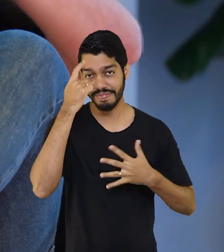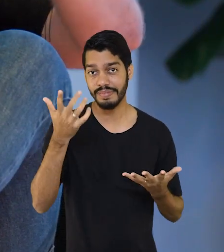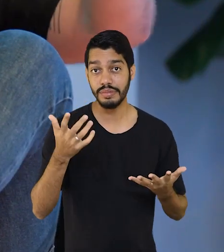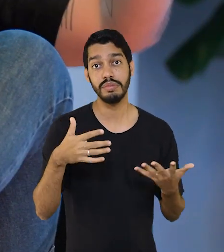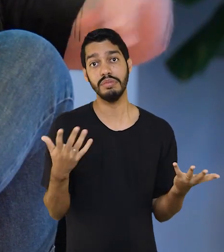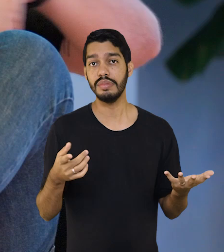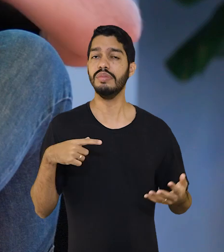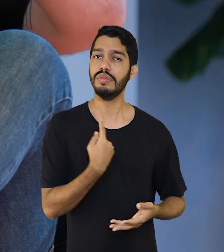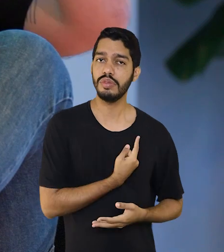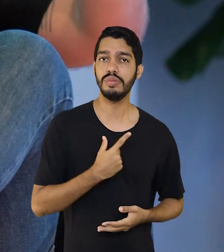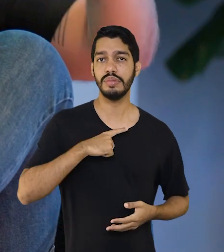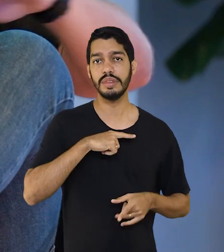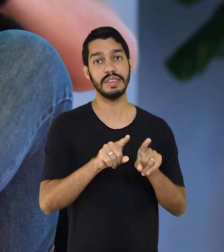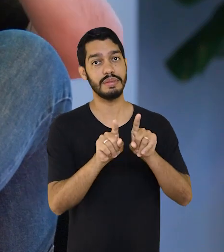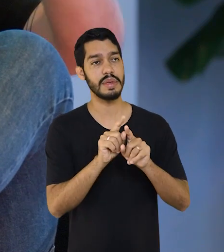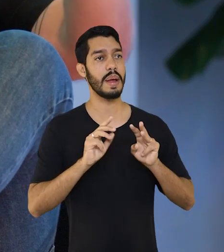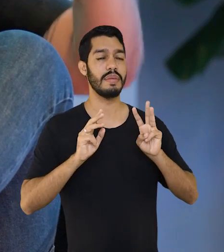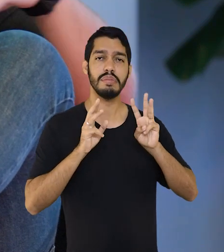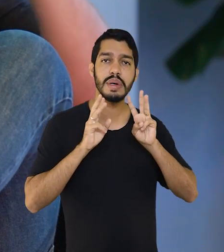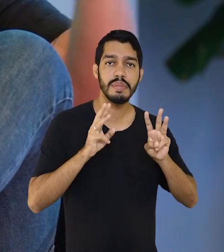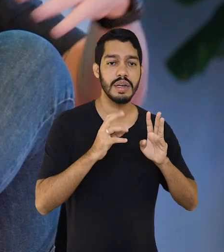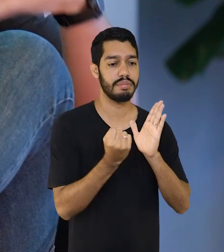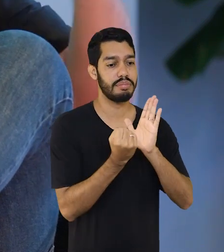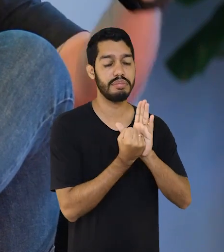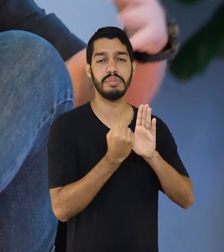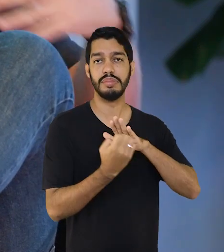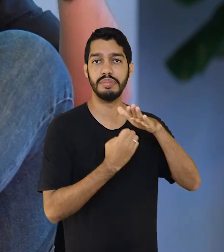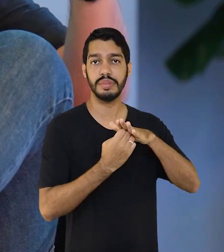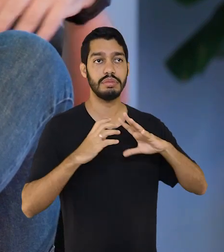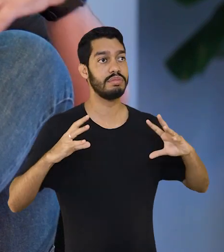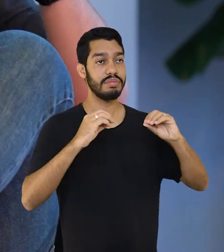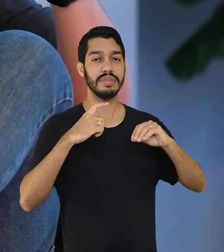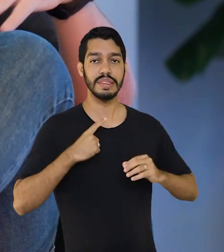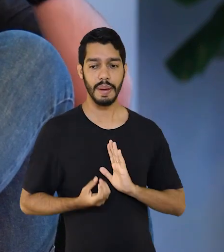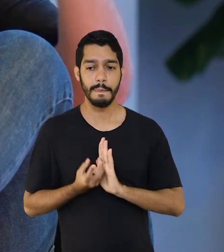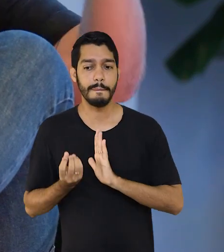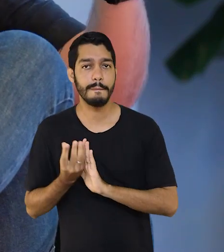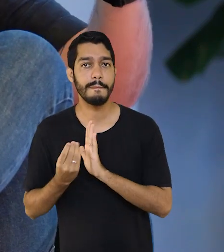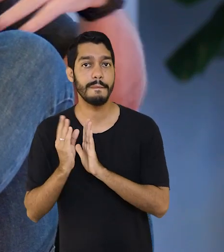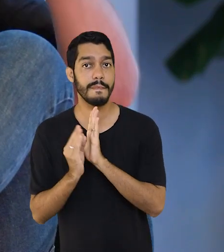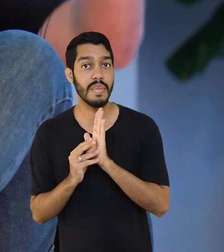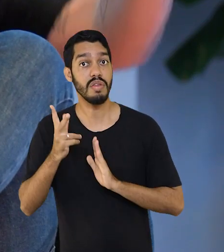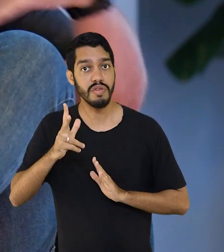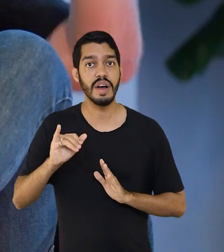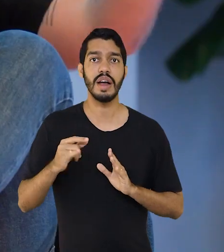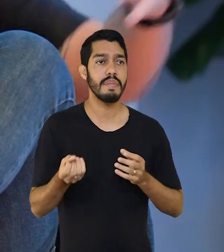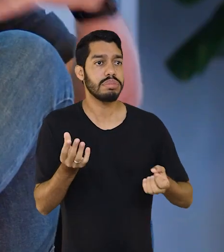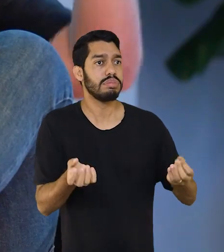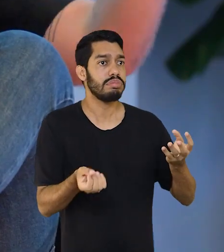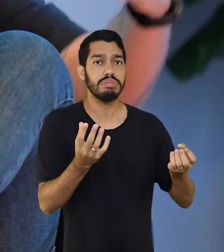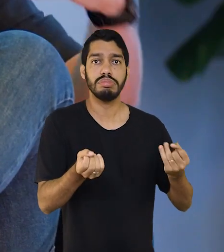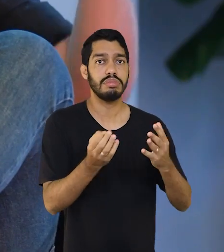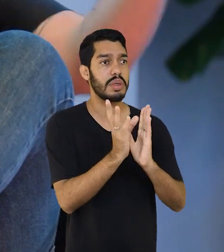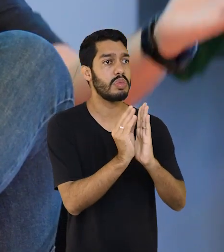Imagina que, além de nós, todo mundo no mundo e todas as marcas do mundo, está todo mundo produzindo conteúdo. Então, cada vez a gente vai ter mais conteúdo